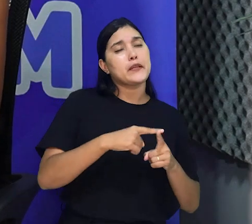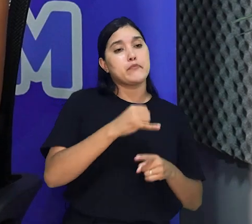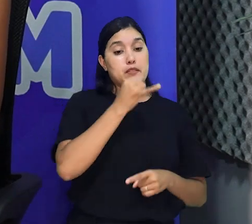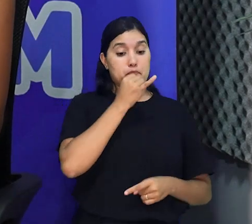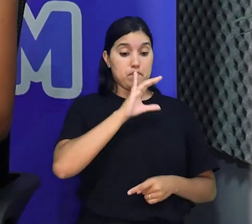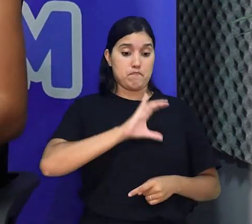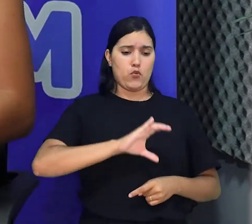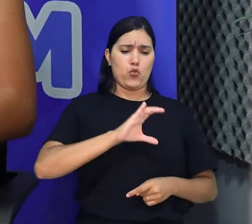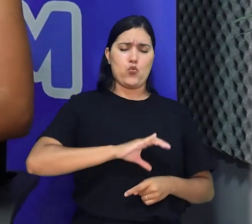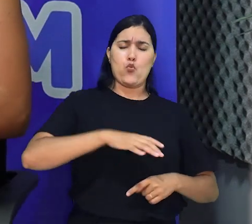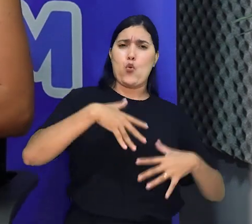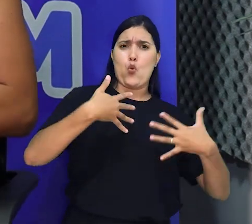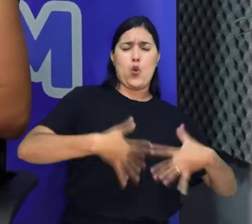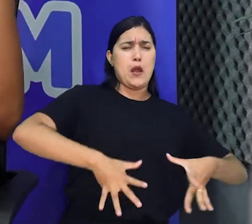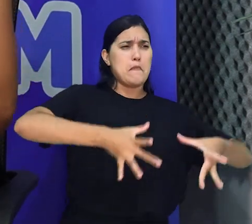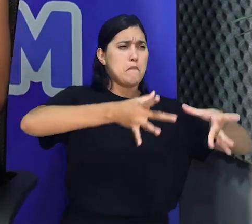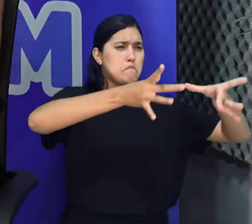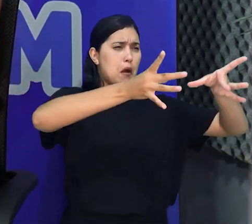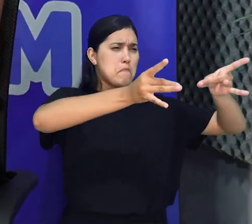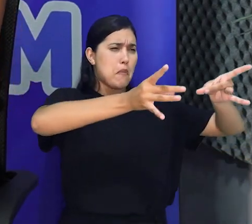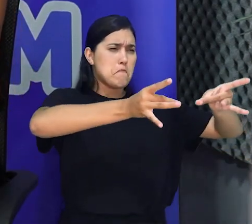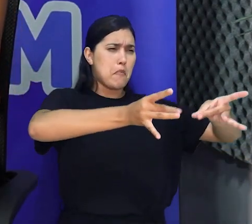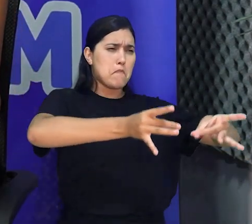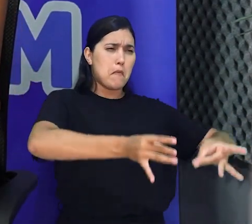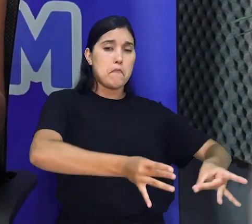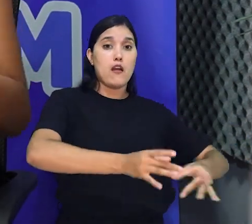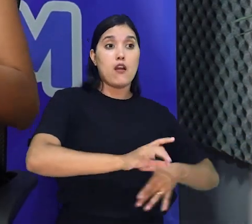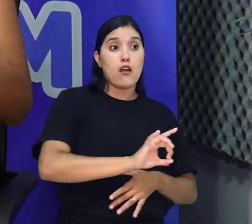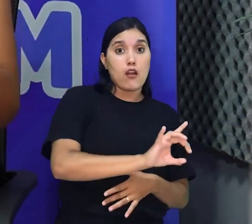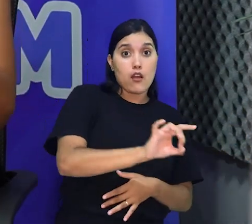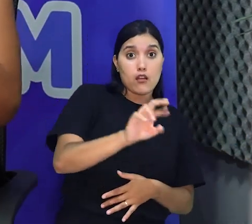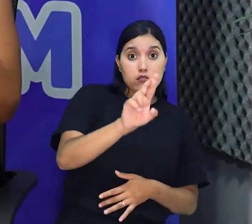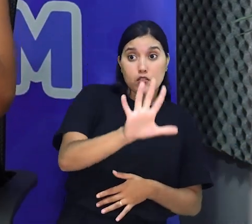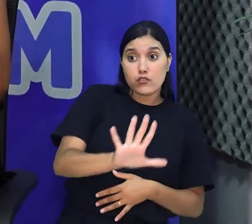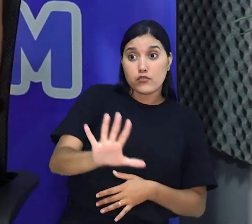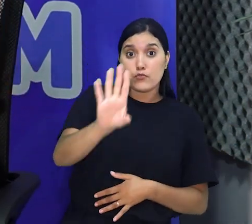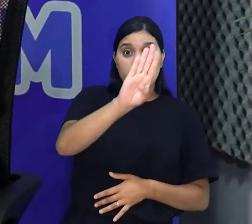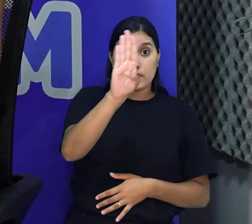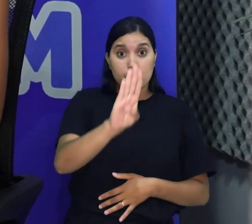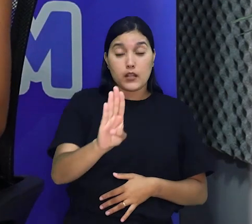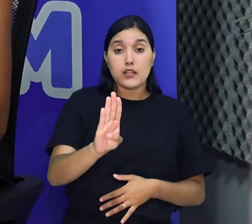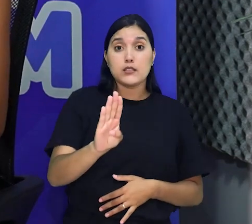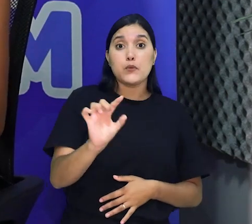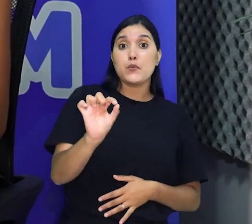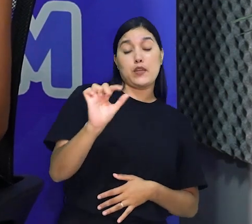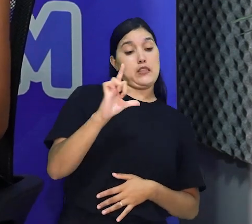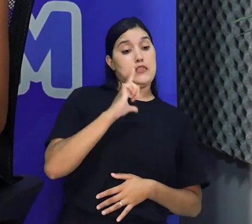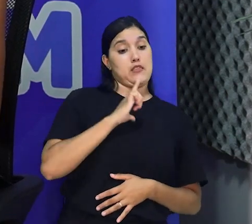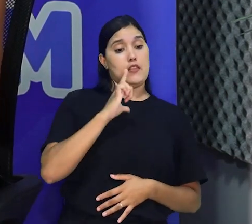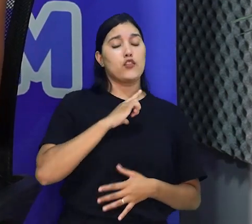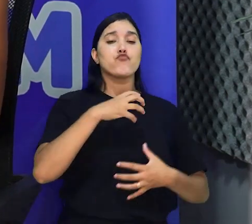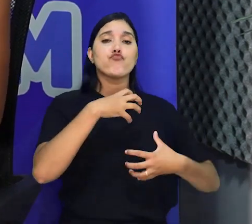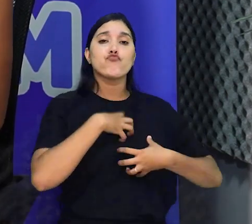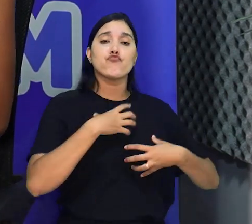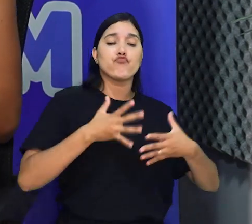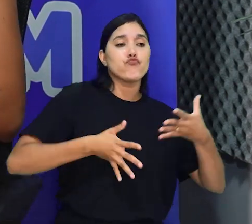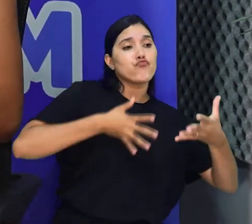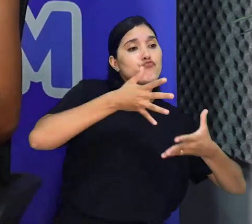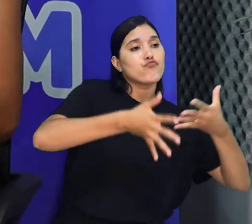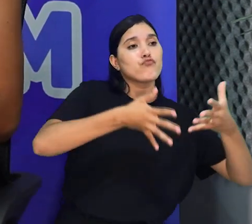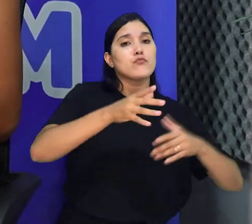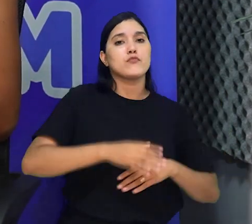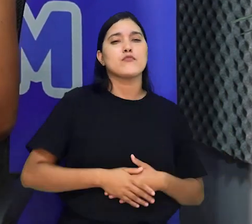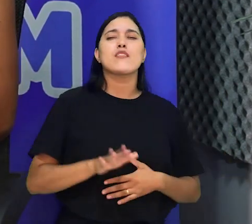né? Porque, primeiro, o português é gigantesco, é uma língua gigantesca, como eu falei, né? Cada região do Brasil tem